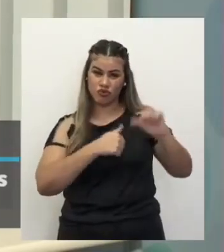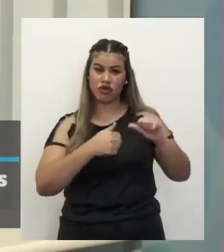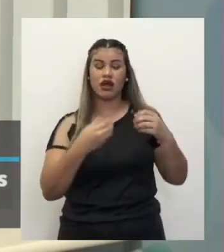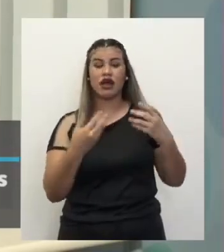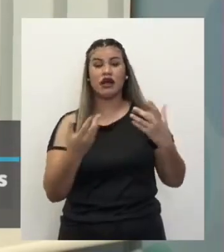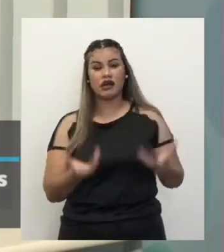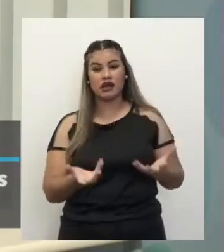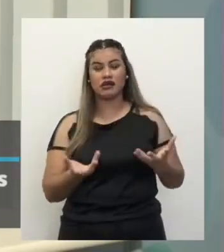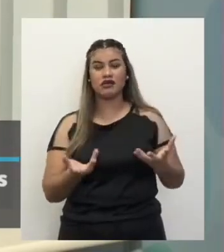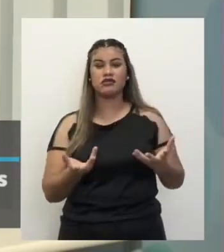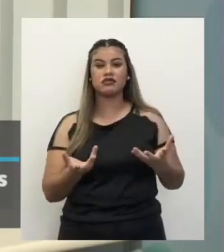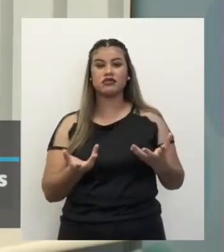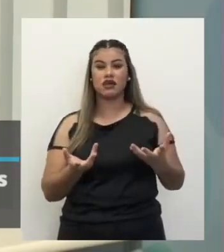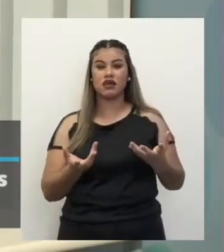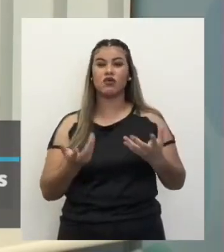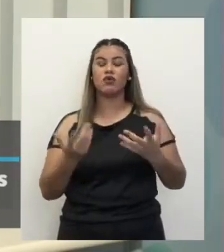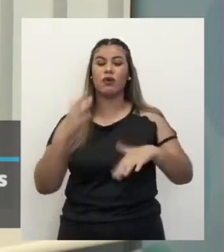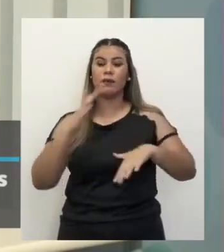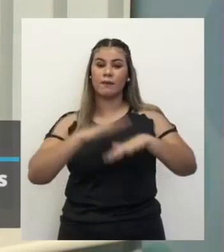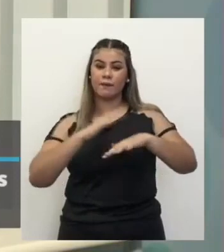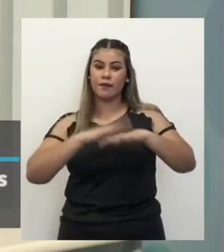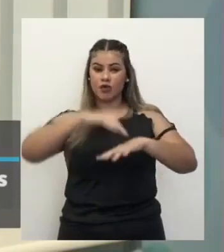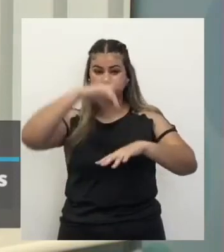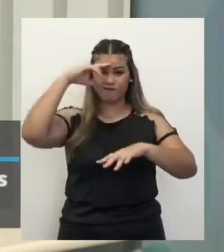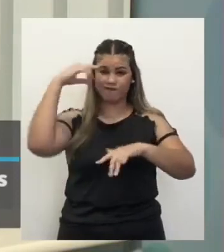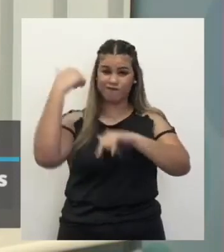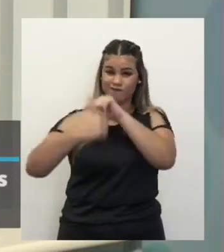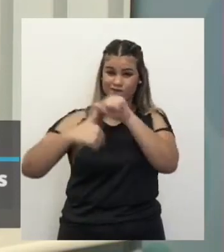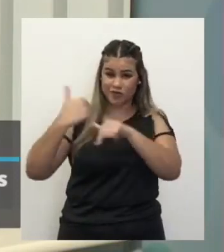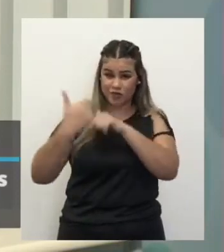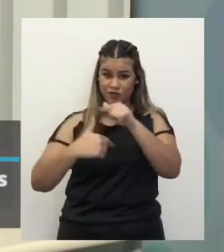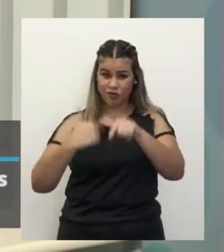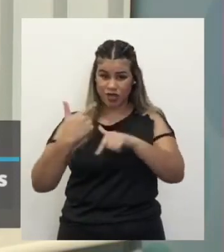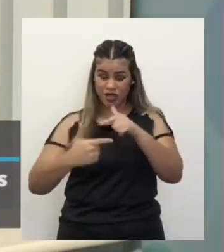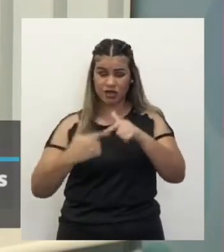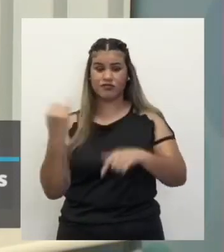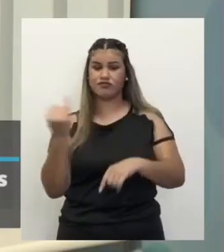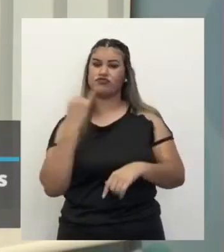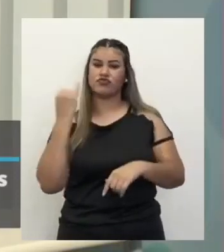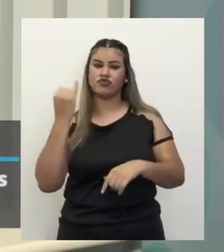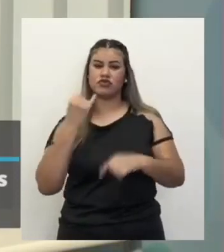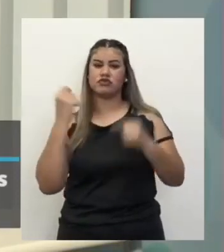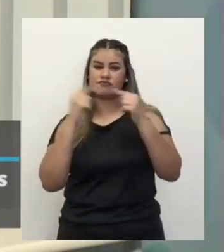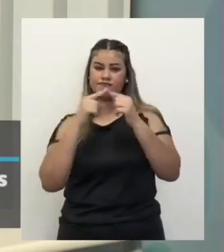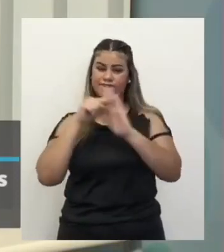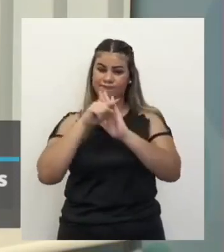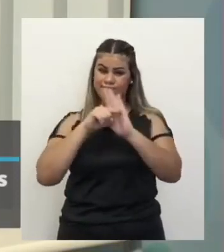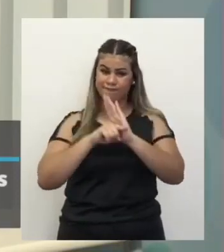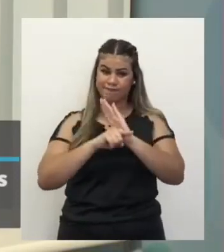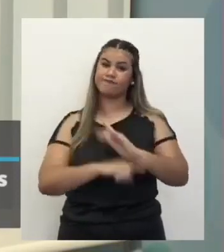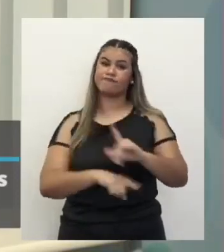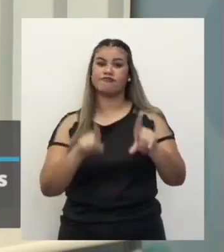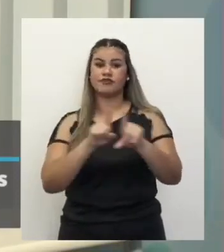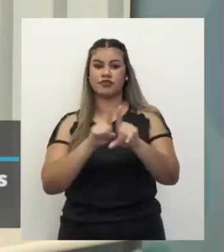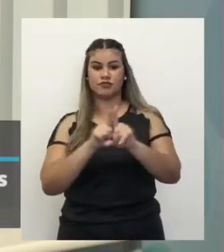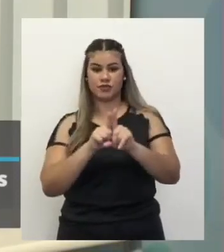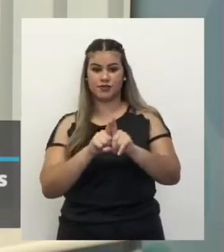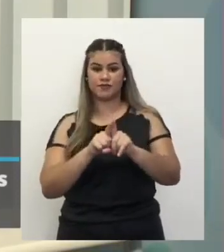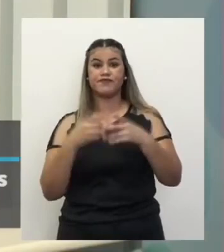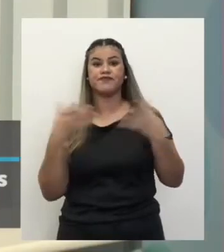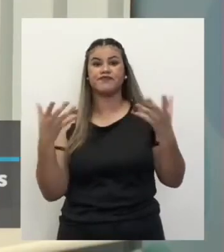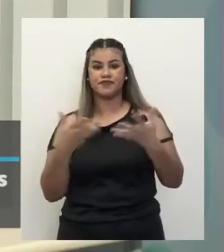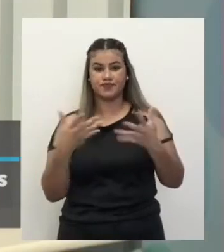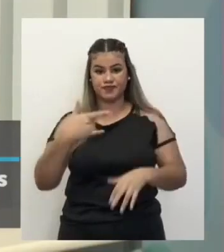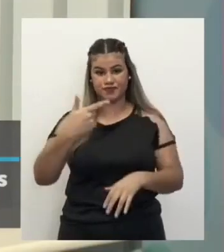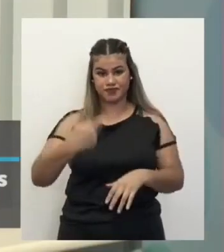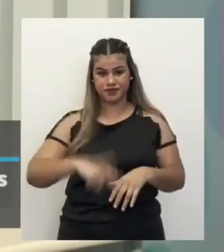questão da mão de obra é muito importante na nossa análise também. Agora a gente vai para um